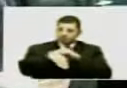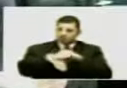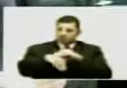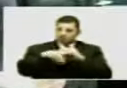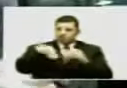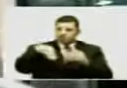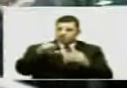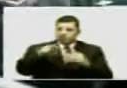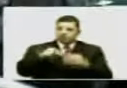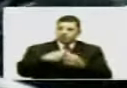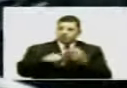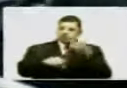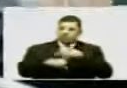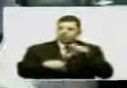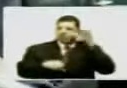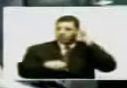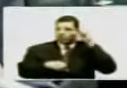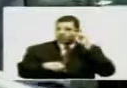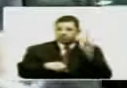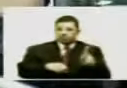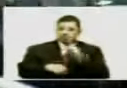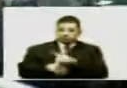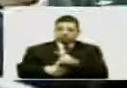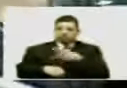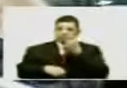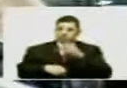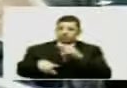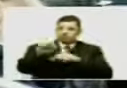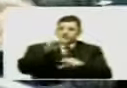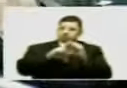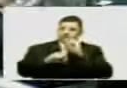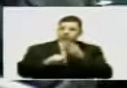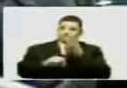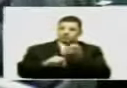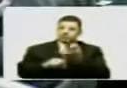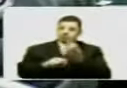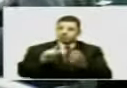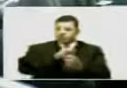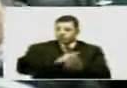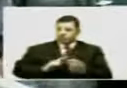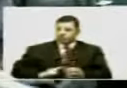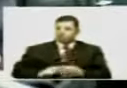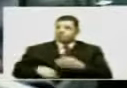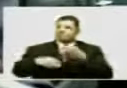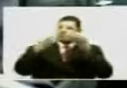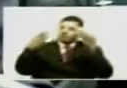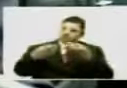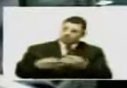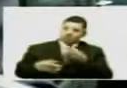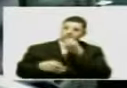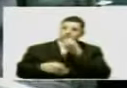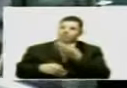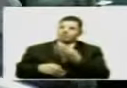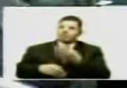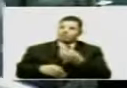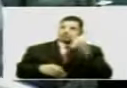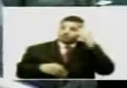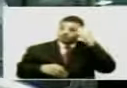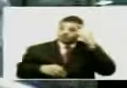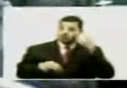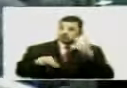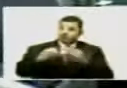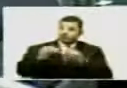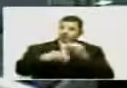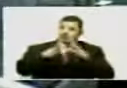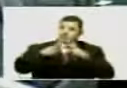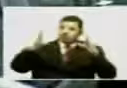monotrilho. E lá, escutando alguns professores falando de alternativas, dizendo, governo, seja sensato. Pense o